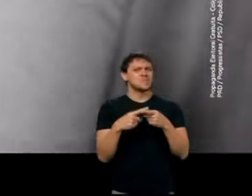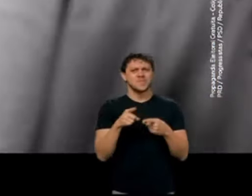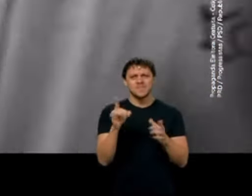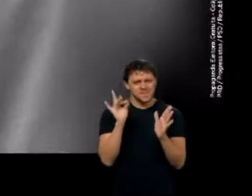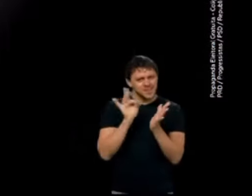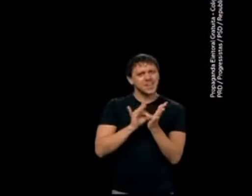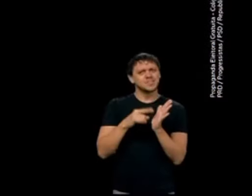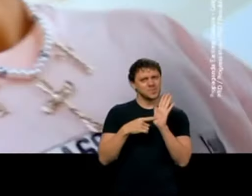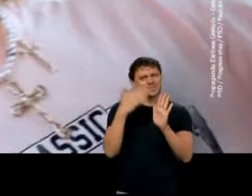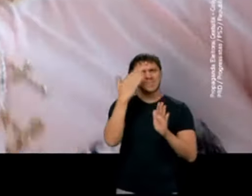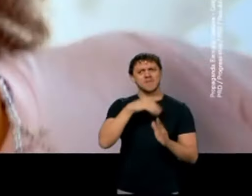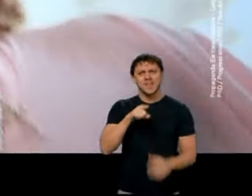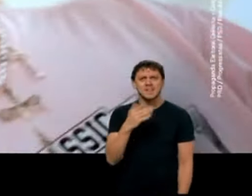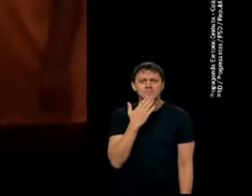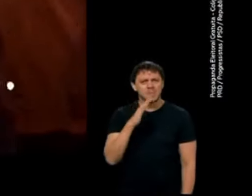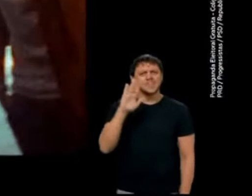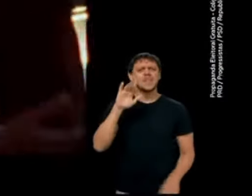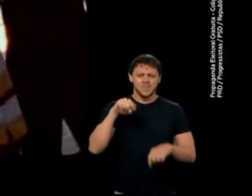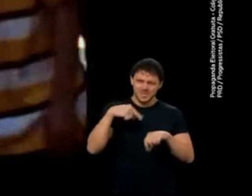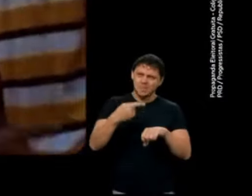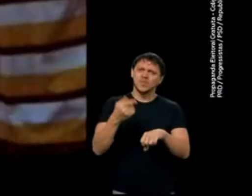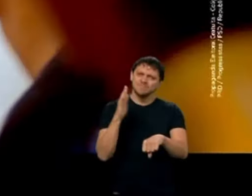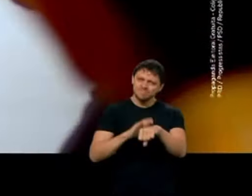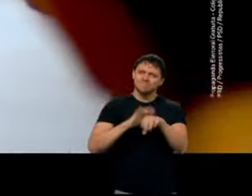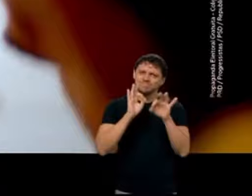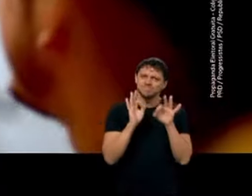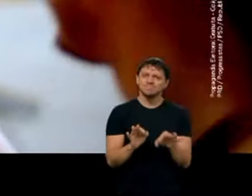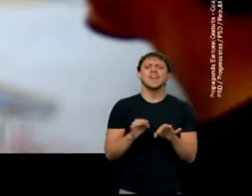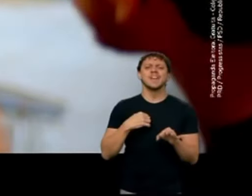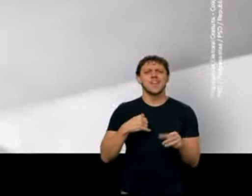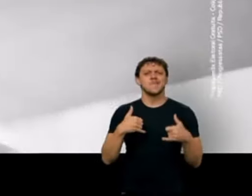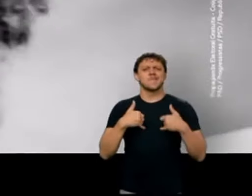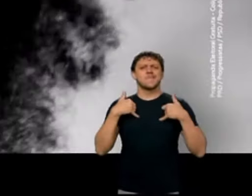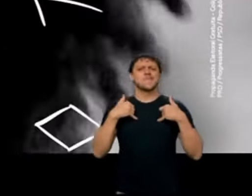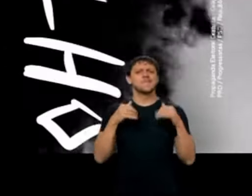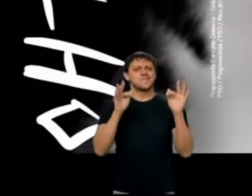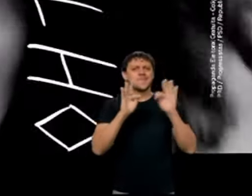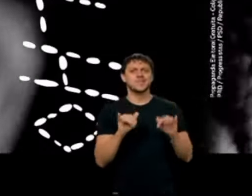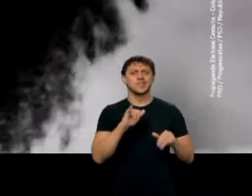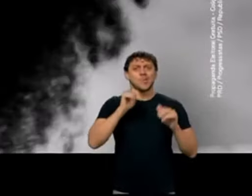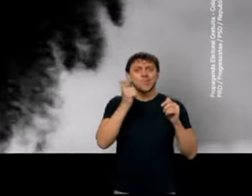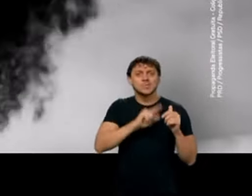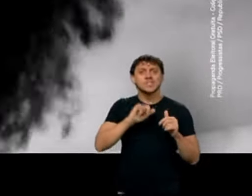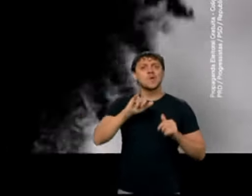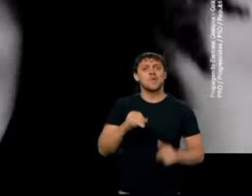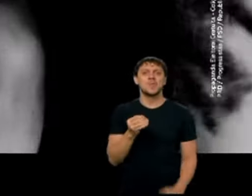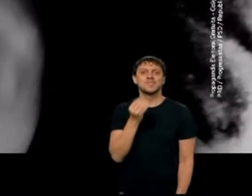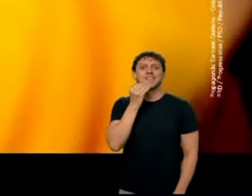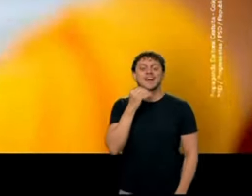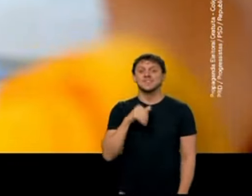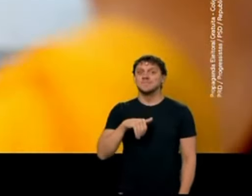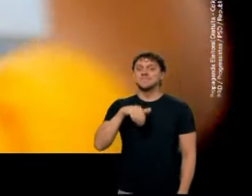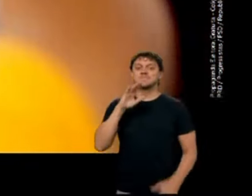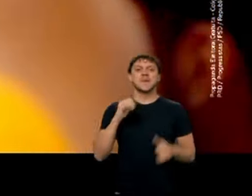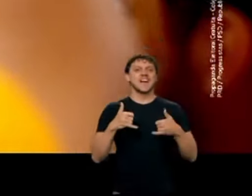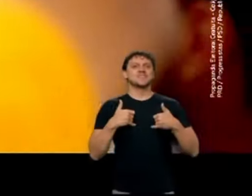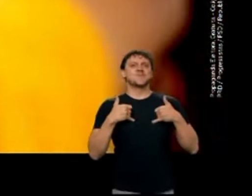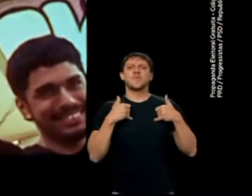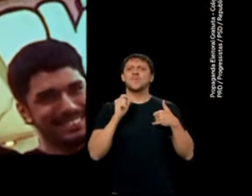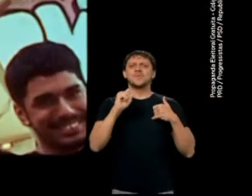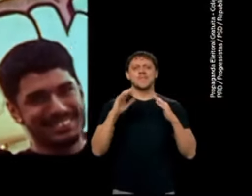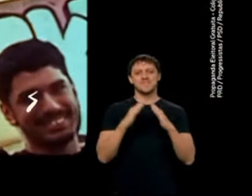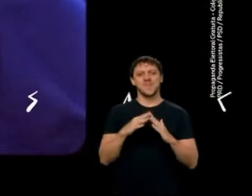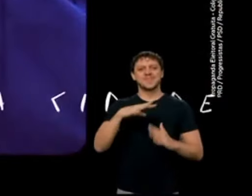a verdade sobressaiu. Porque ele prometeu e depois cumpriu. Eu tenho orgulho de ter minhas oportunidades e mais